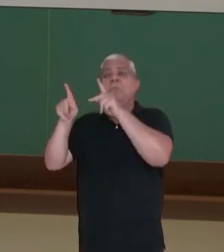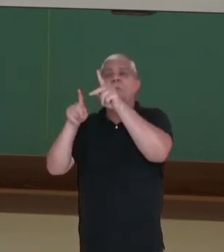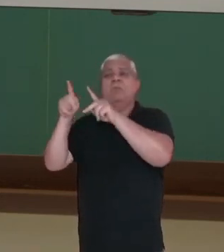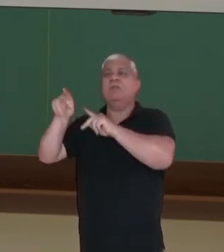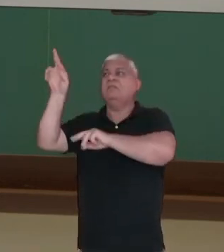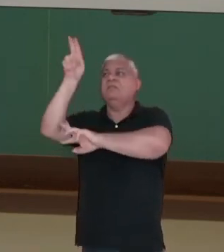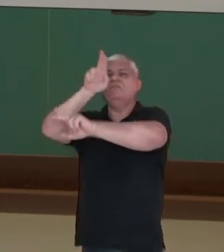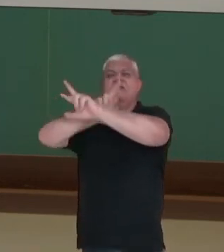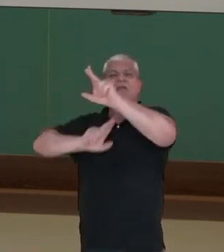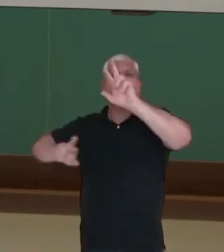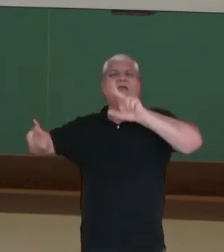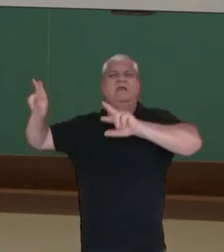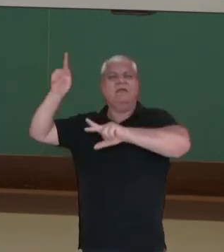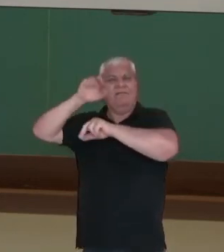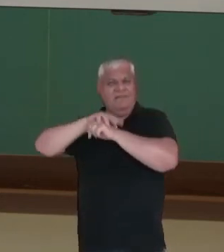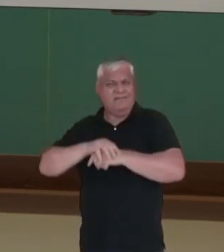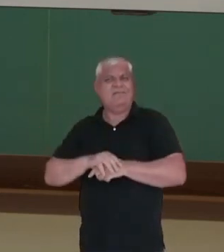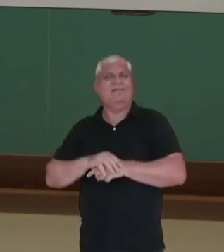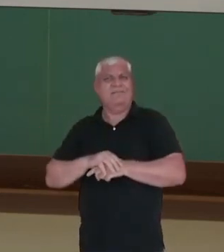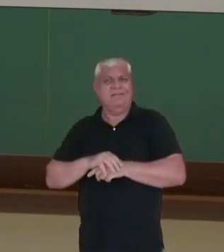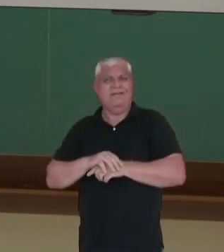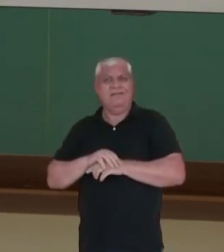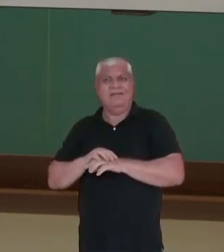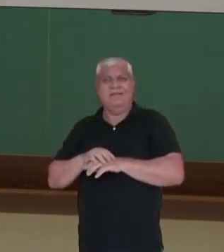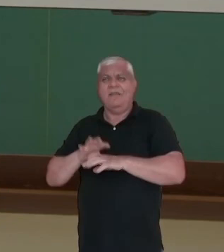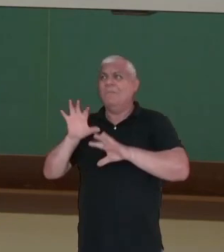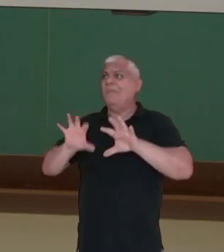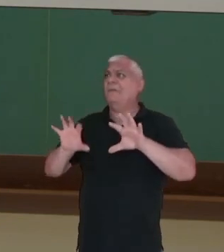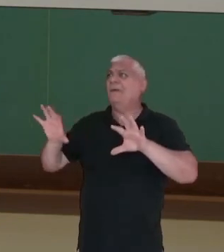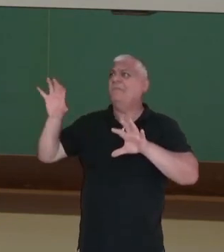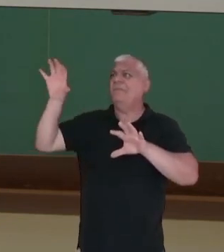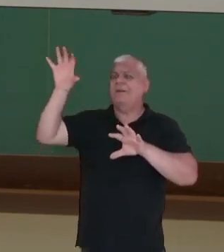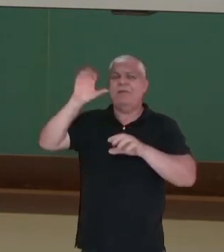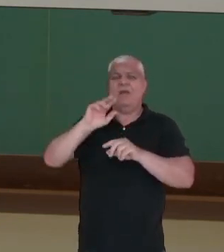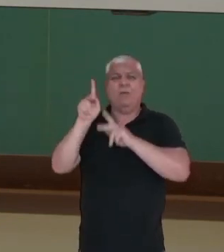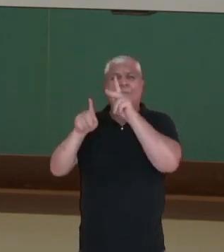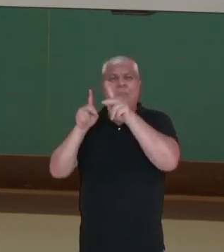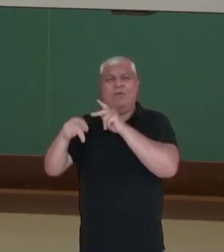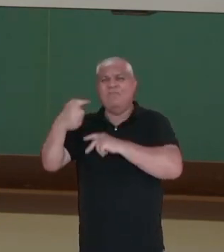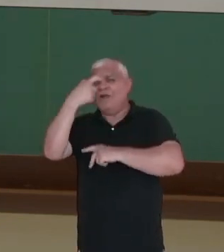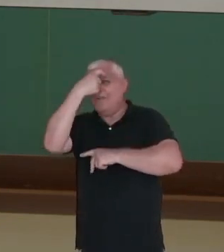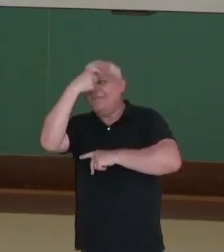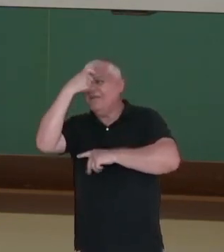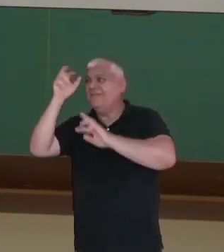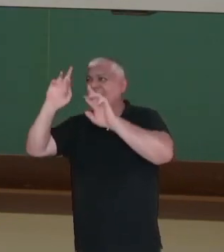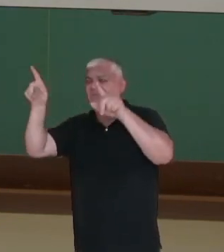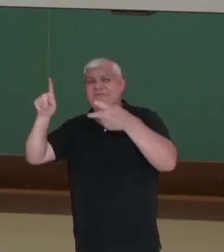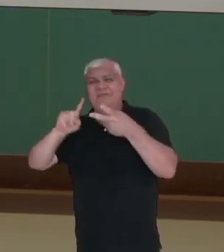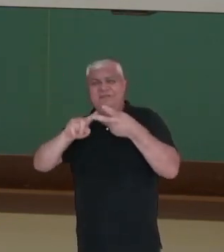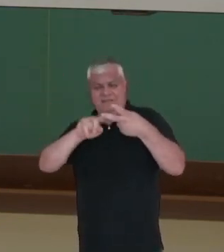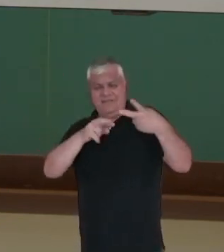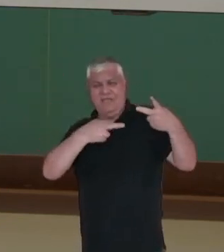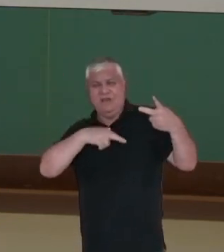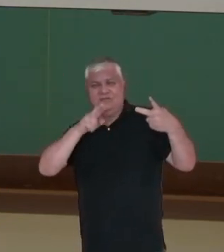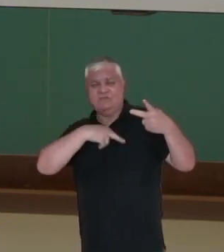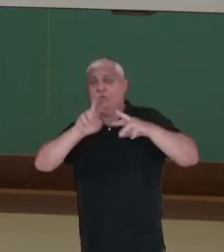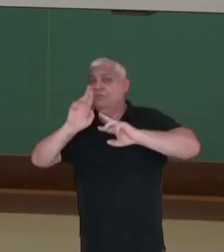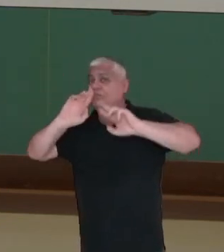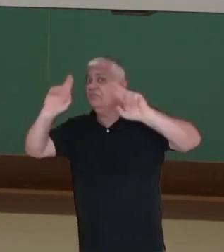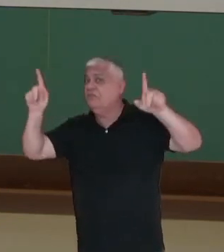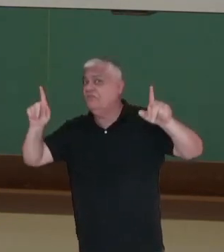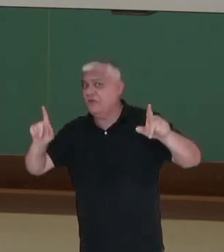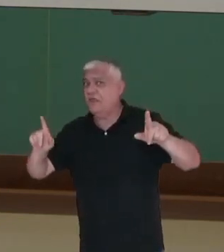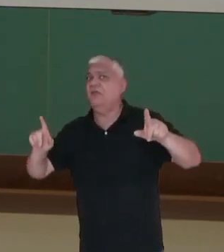mesmo território, né? Imagine você pegar povos que pensam totalmente diferente um do outro, têm religiões diferentes, têm